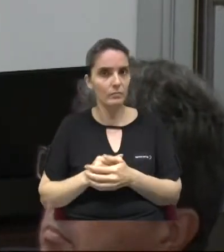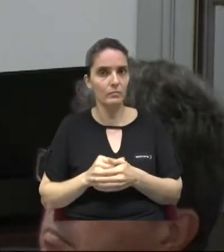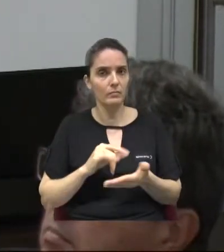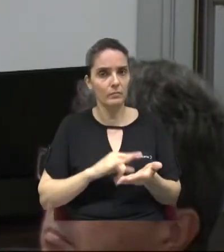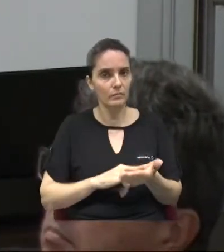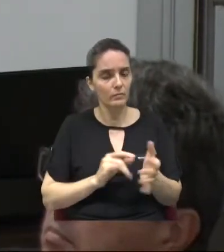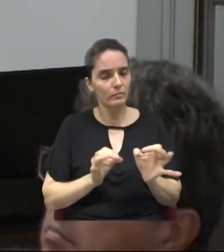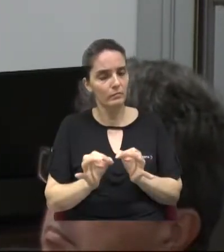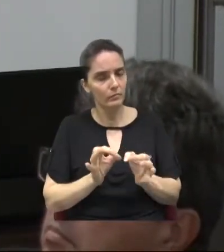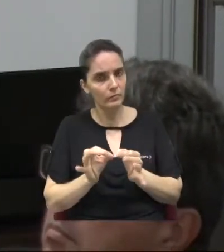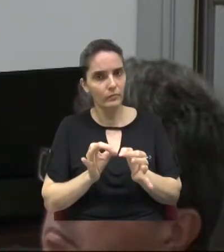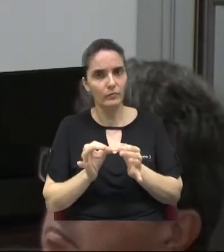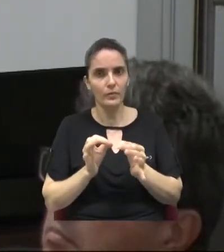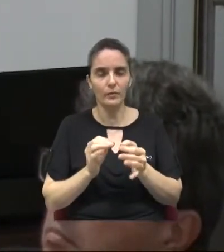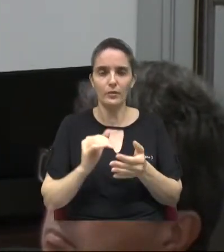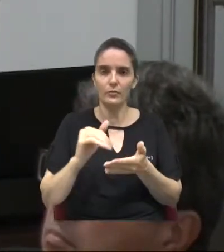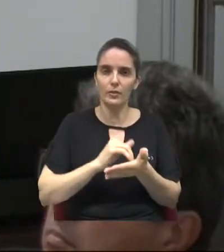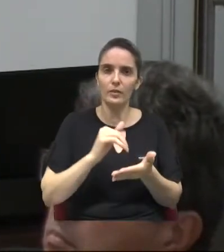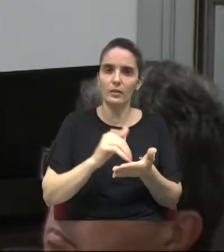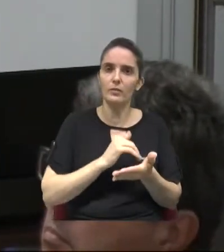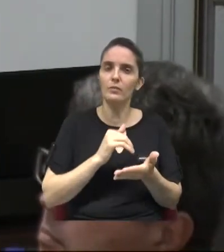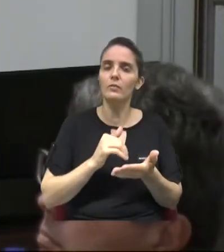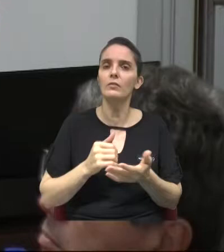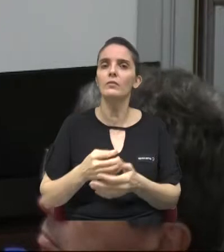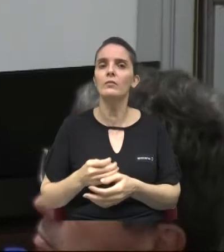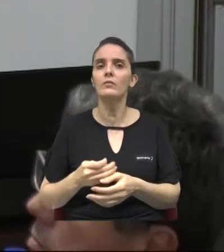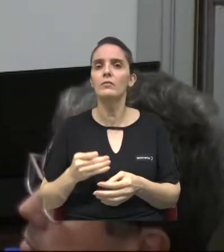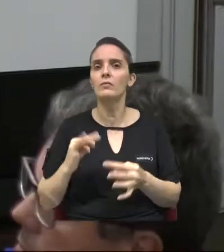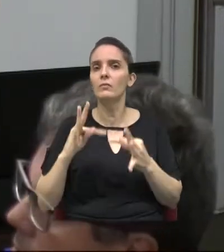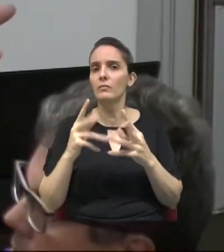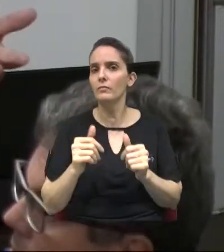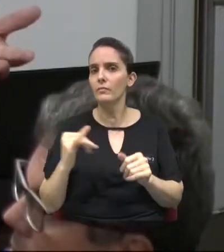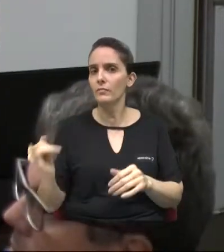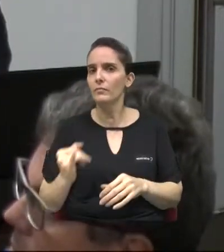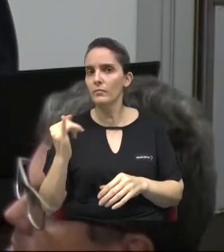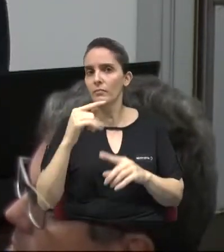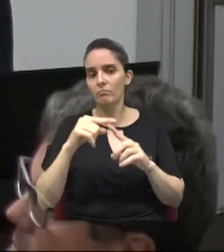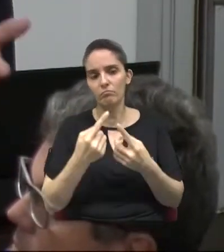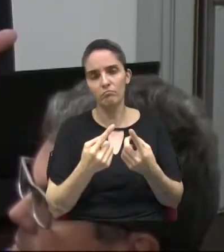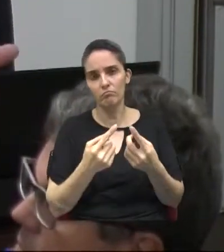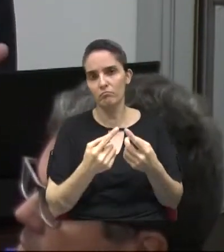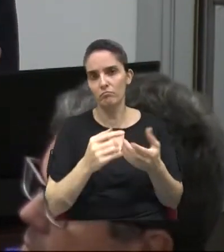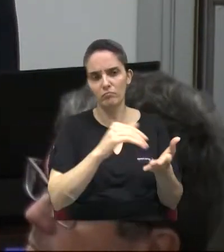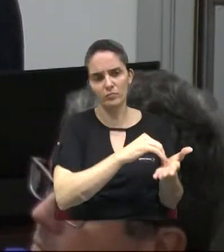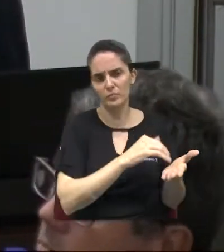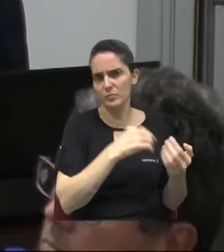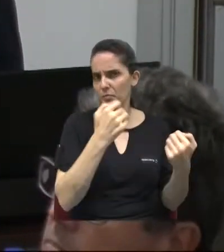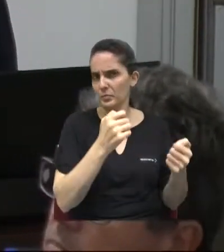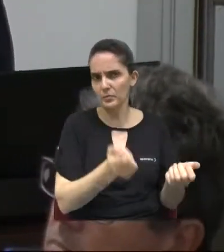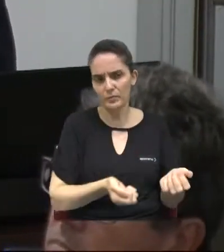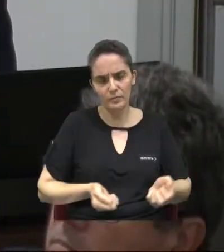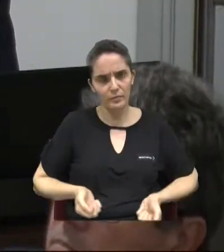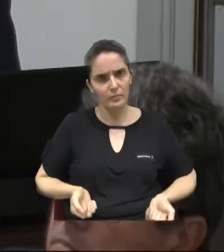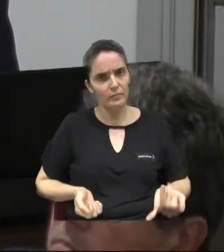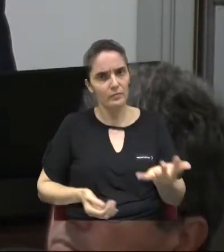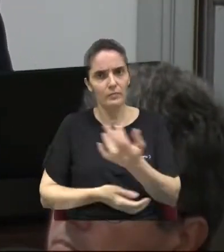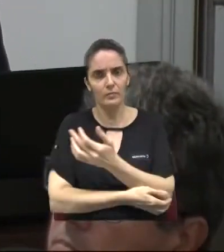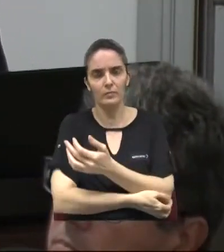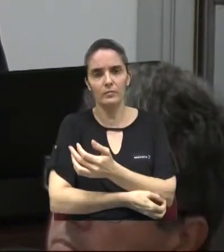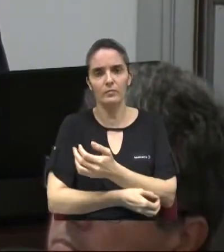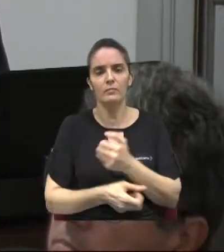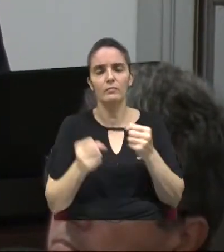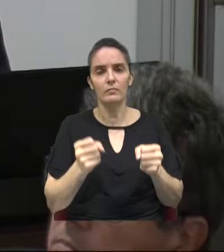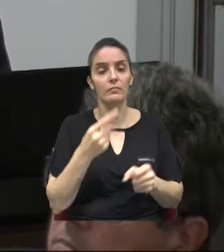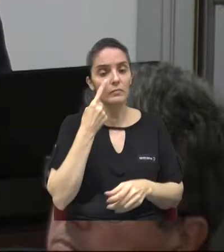contratos, mexer numa secretaria, que eu sei que todas são importantes, mas tem algumas que não precisam gastar o que gasta. Pode ser